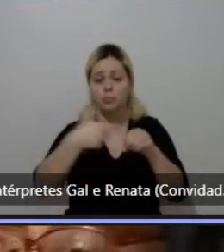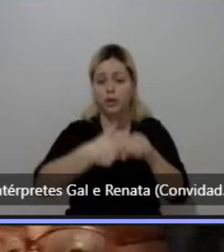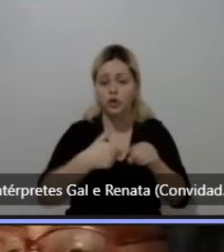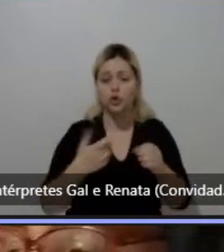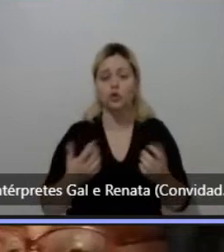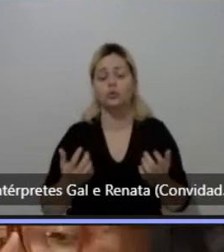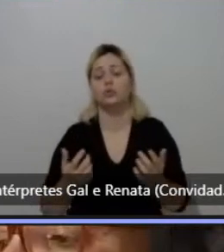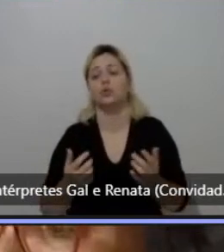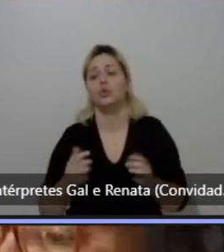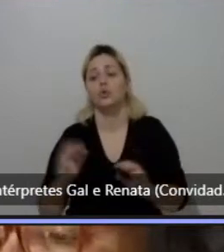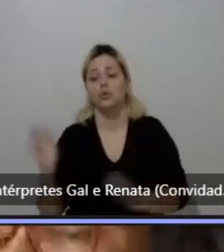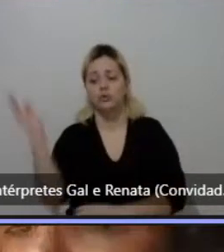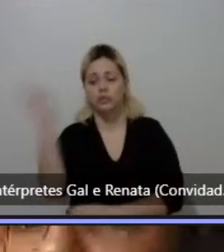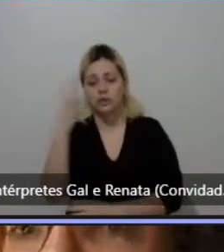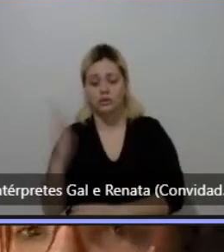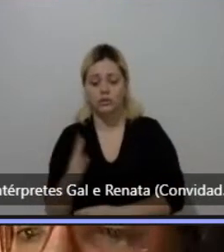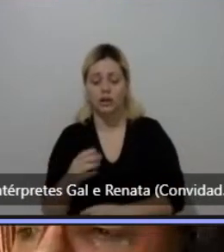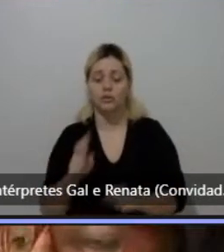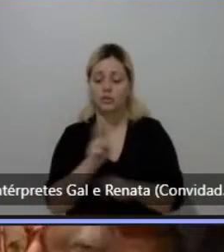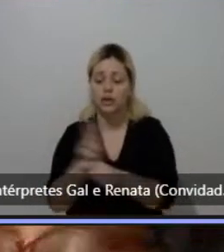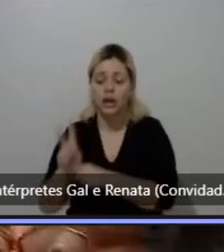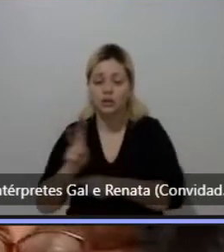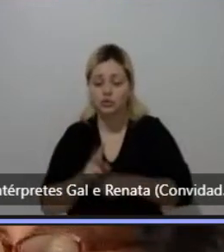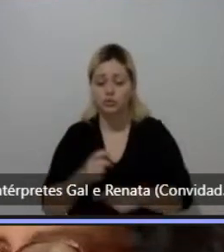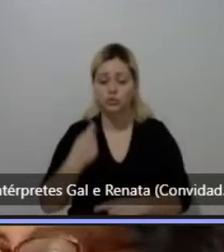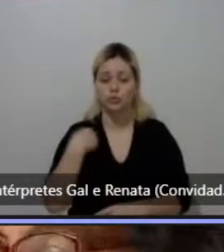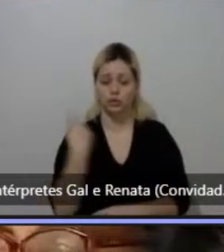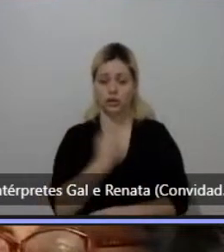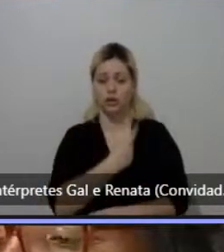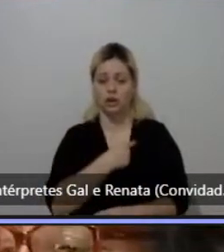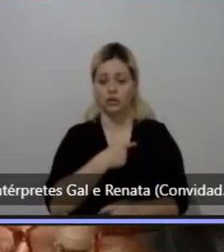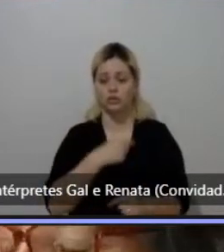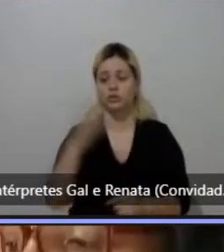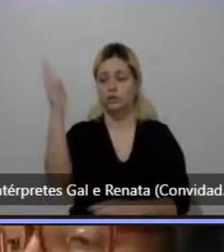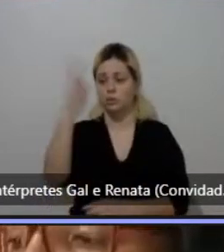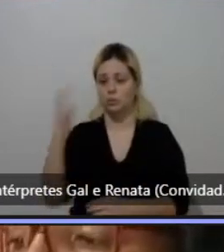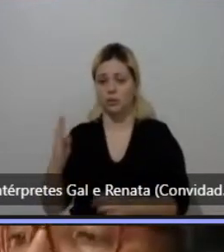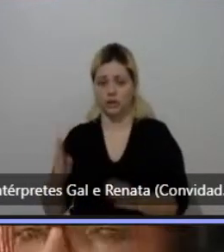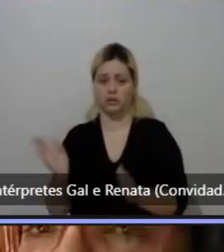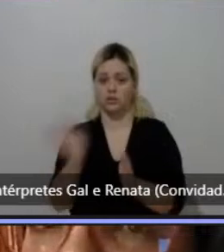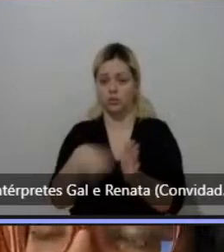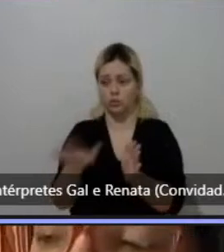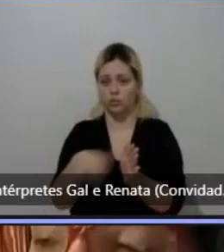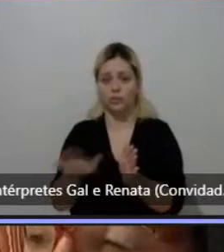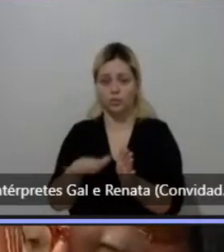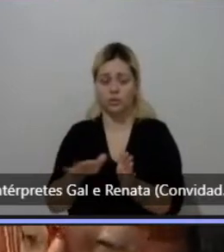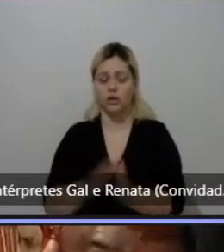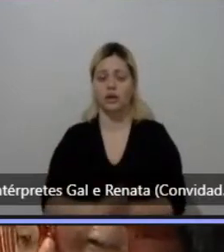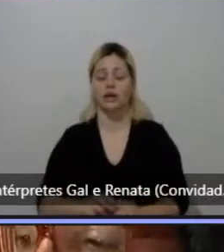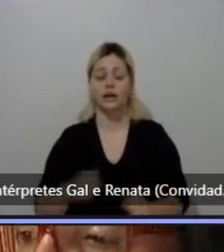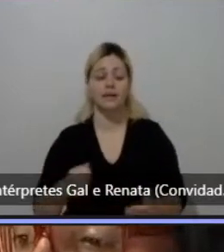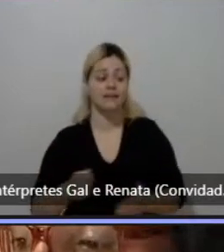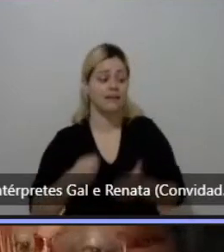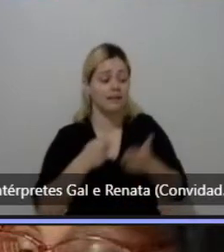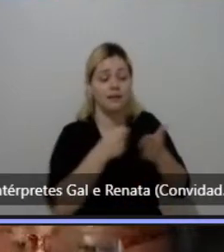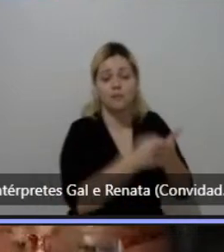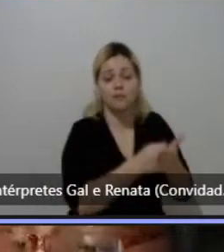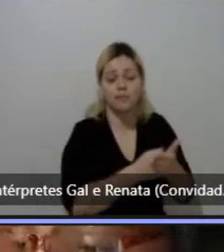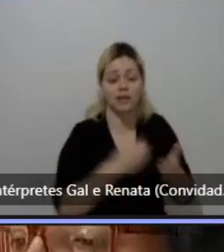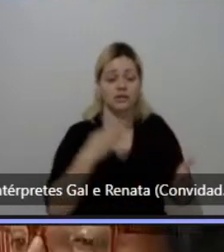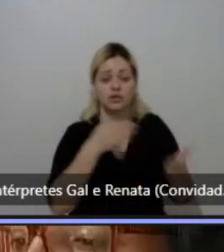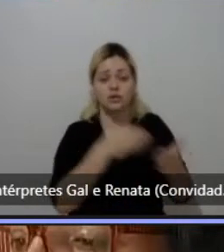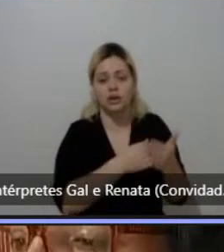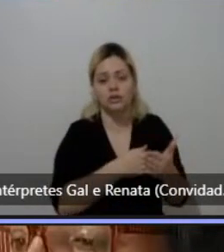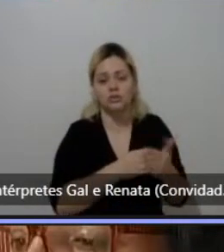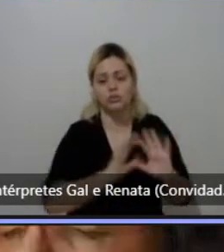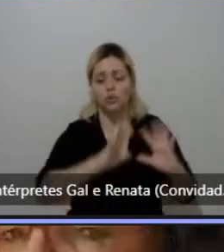nossa zona costeira, por qualquer grande empreendimento que tenha um projeto que interfira diretamente no seu